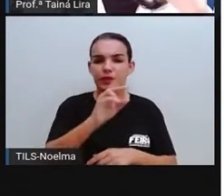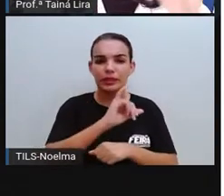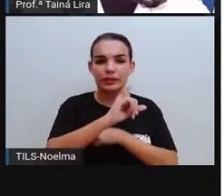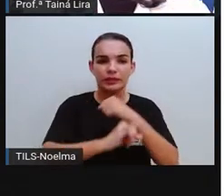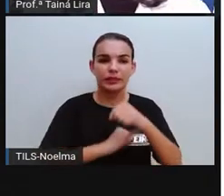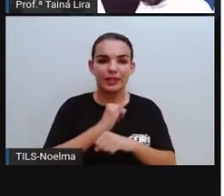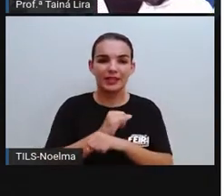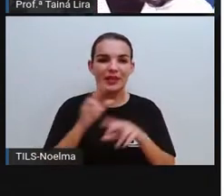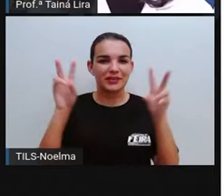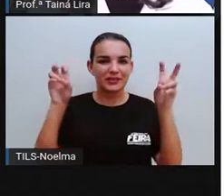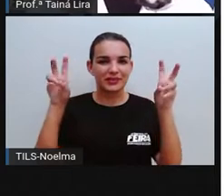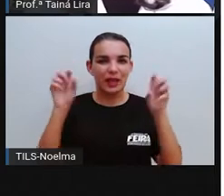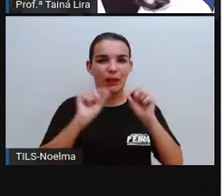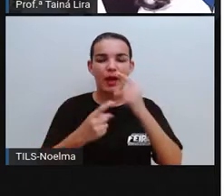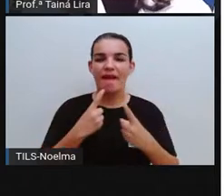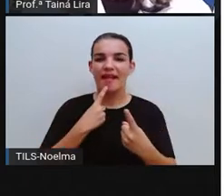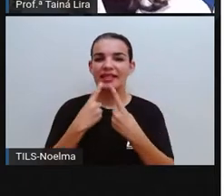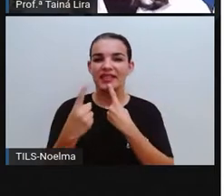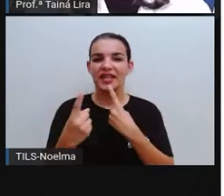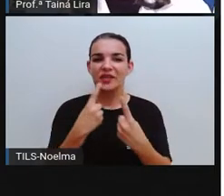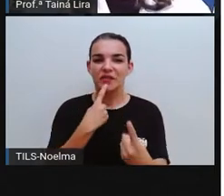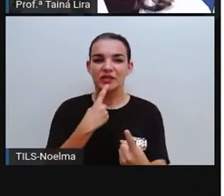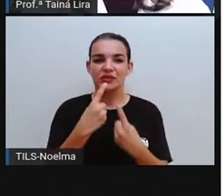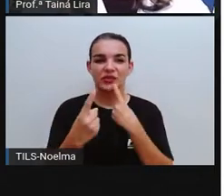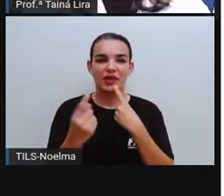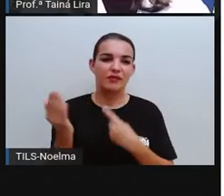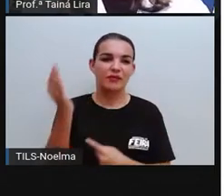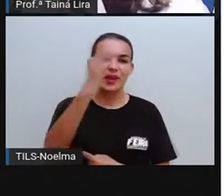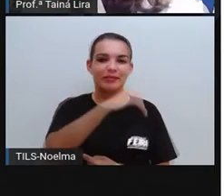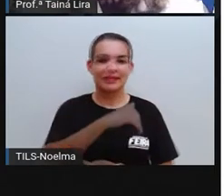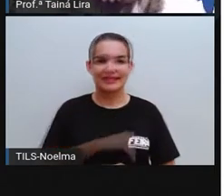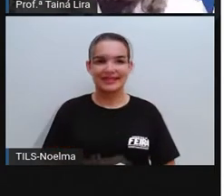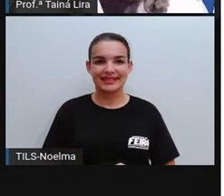lá, é entrevista, certo? Então vamos lá?